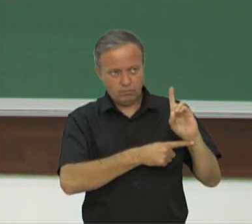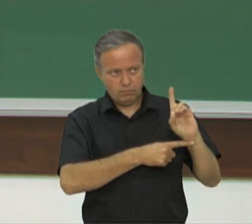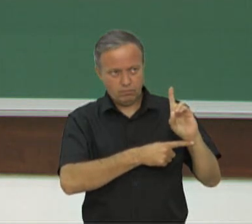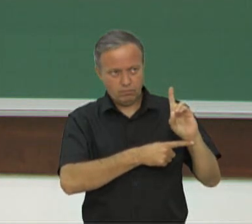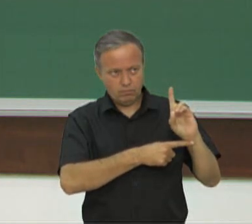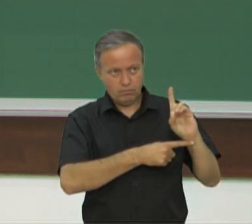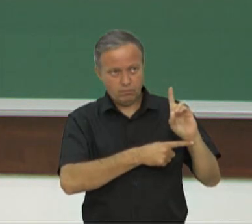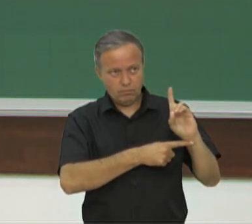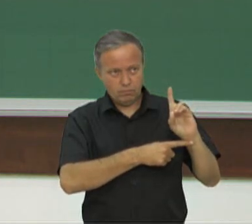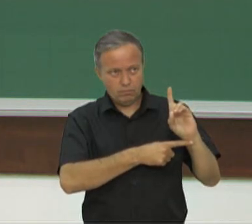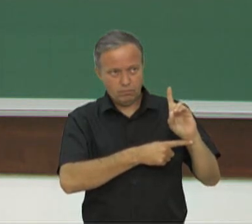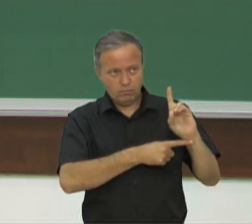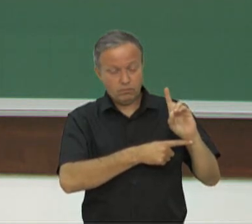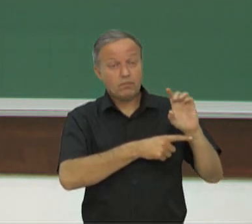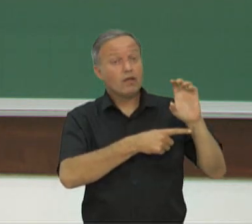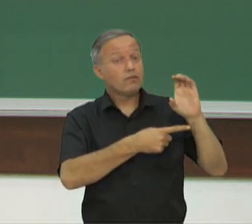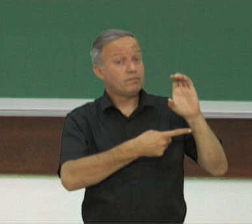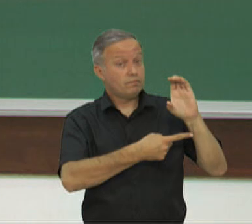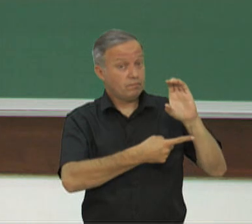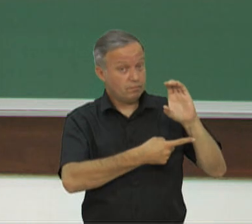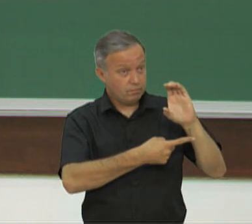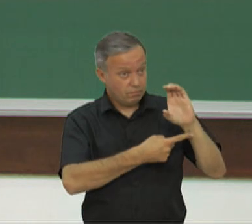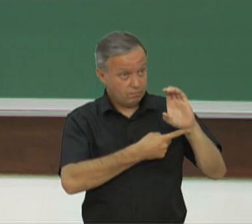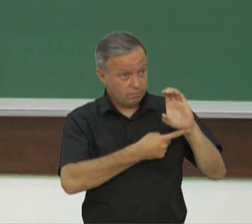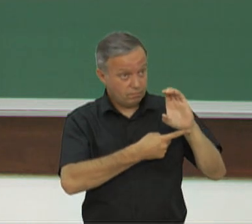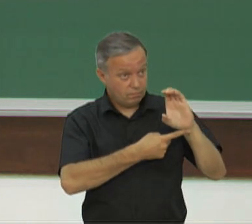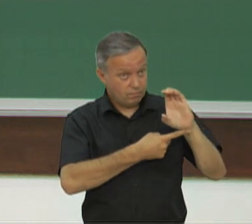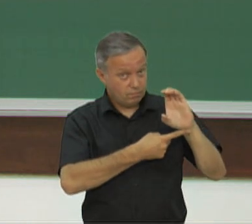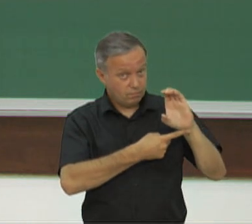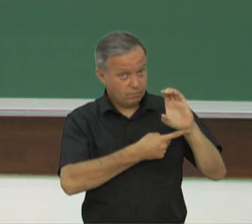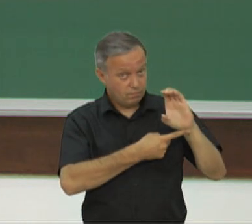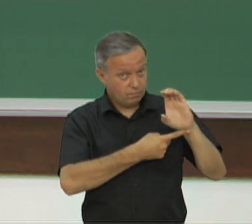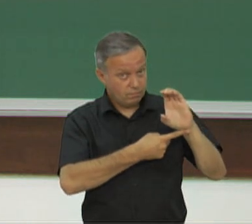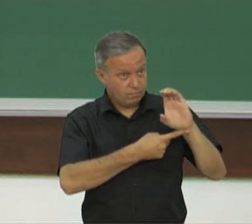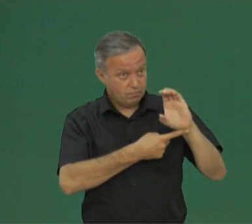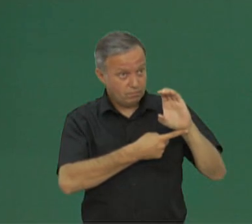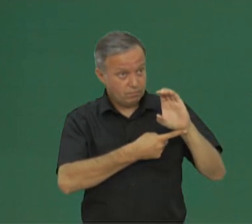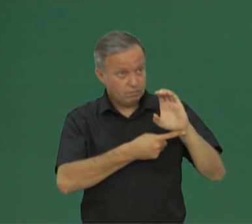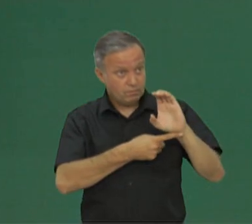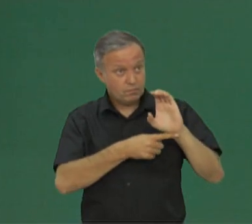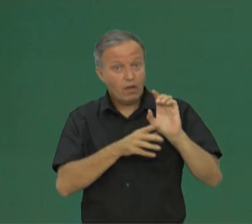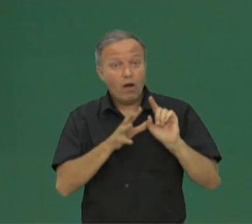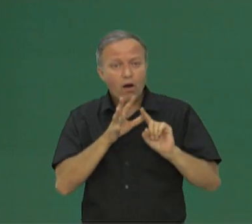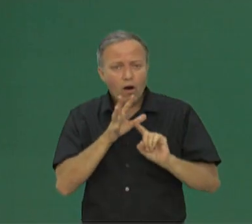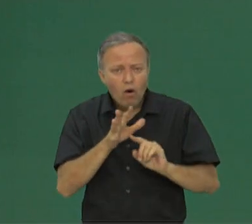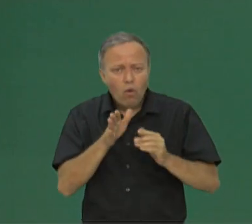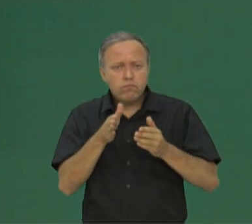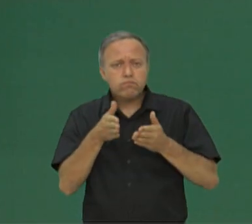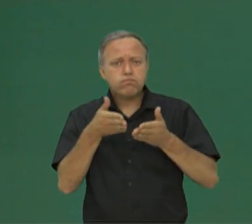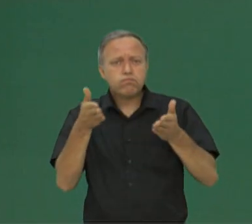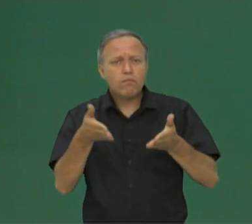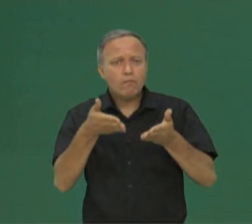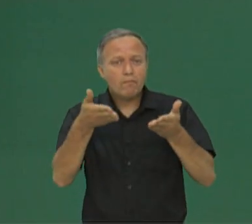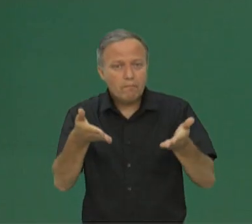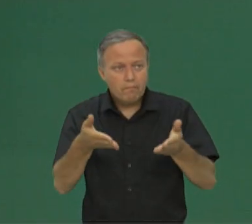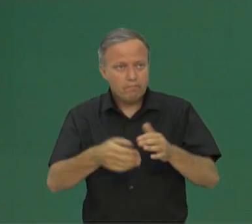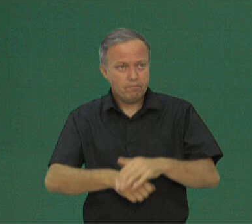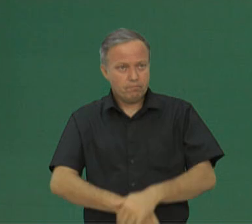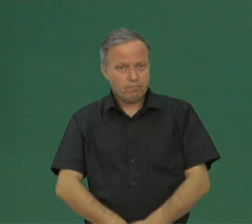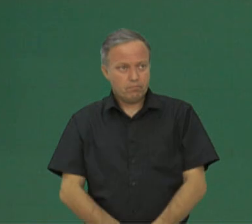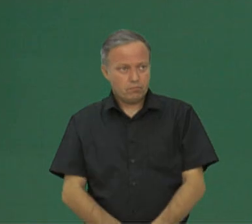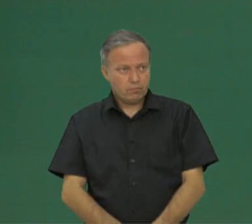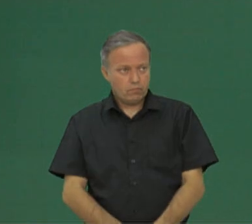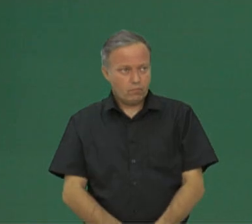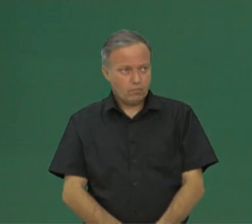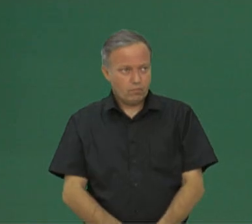correta? Vamos lá? Intervenção. Correto? Correto, né? Então, pessoal, agora eu vou deixar